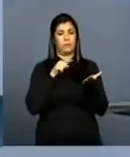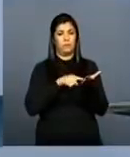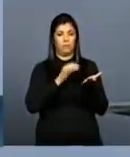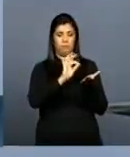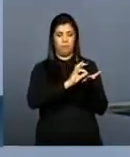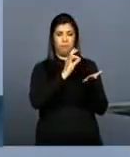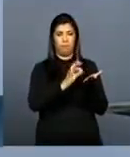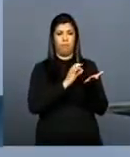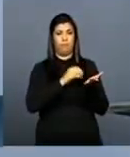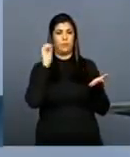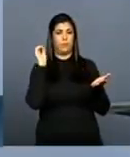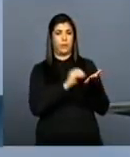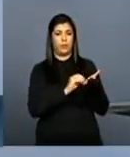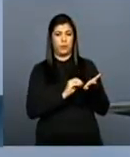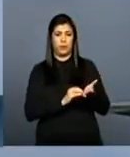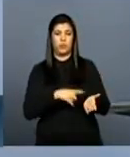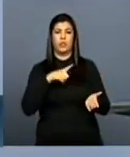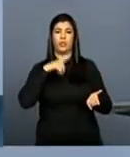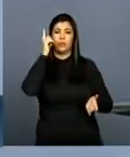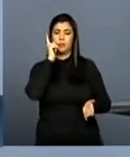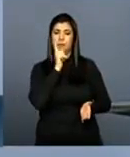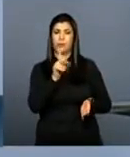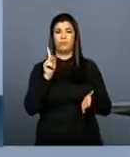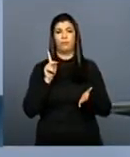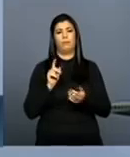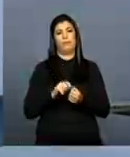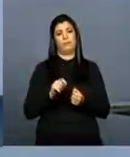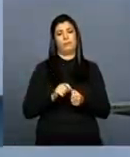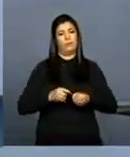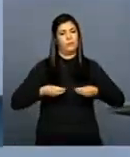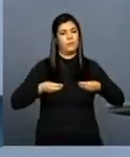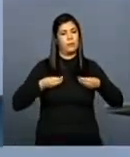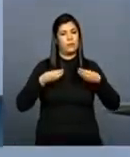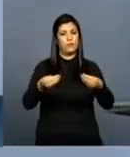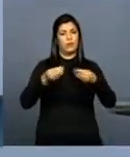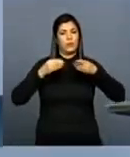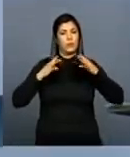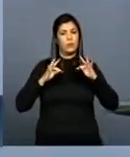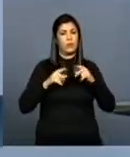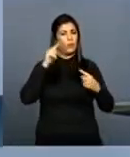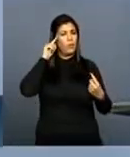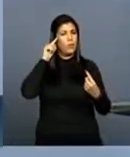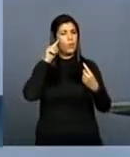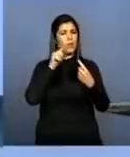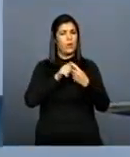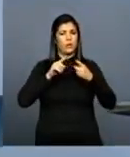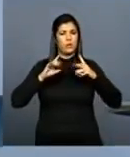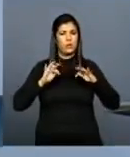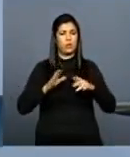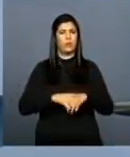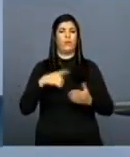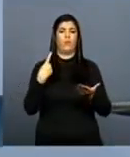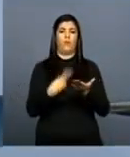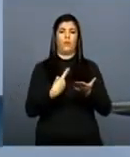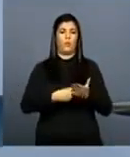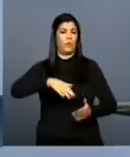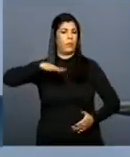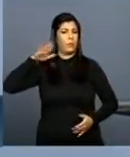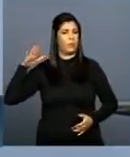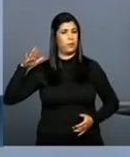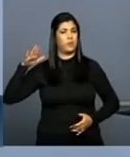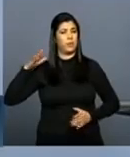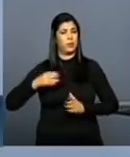acho que é a primeira vez que a gente consegue entregar todas as nossas metas, tudo que a gente se comprometeu lá ao